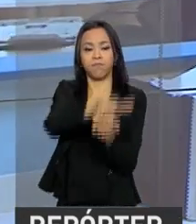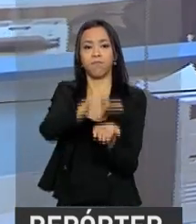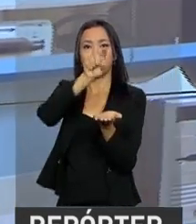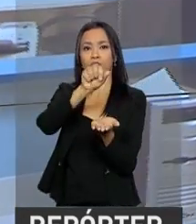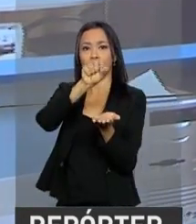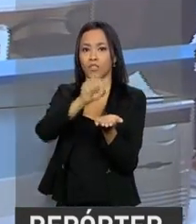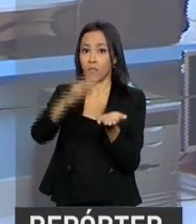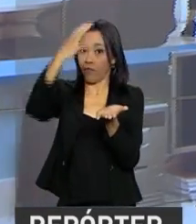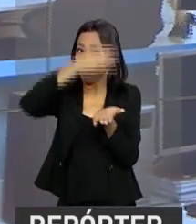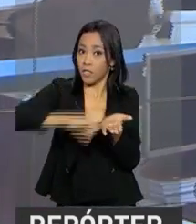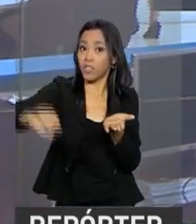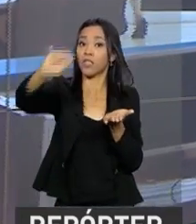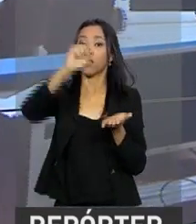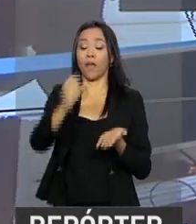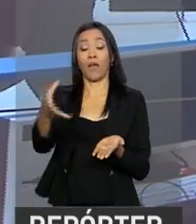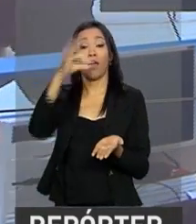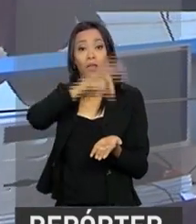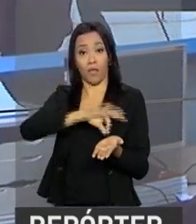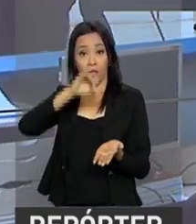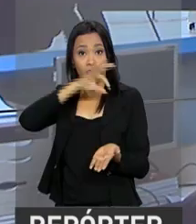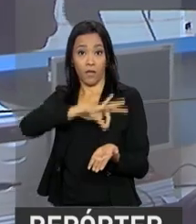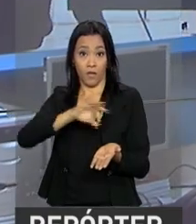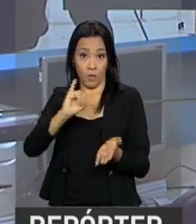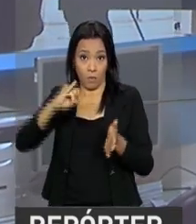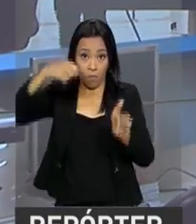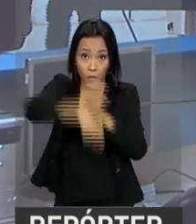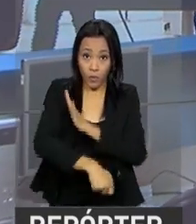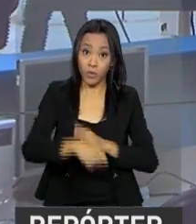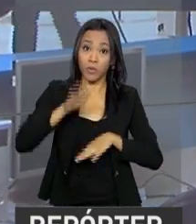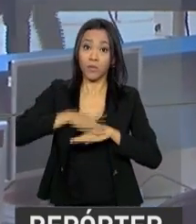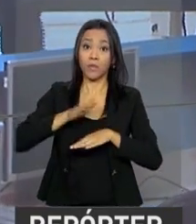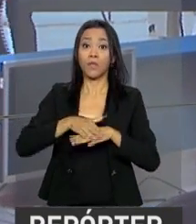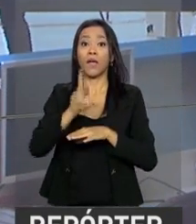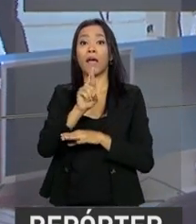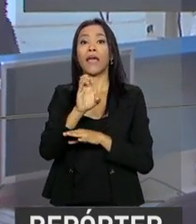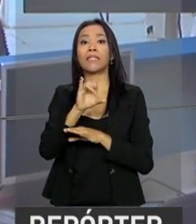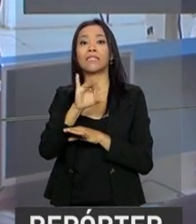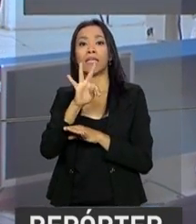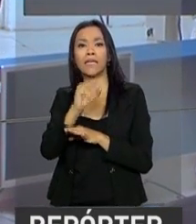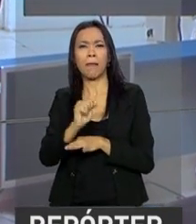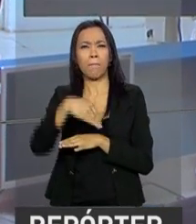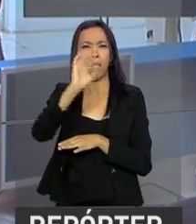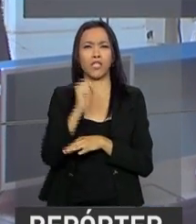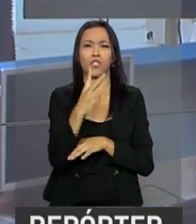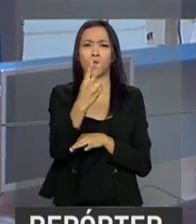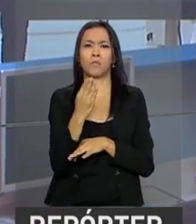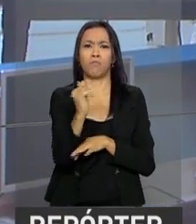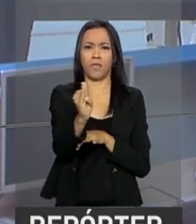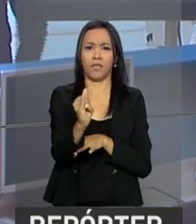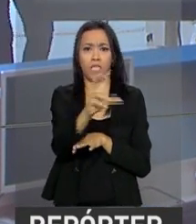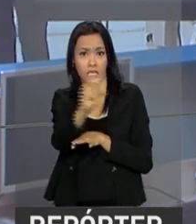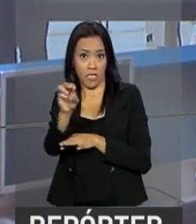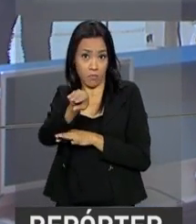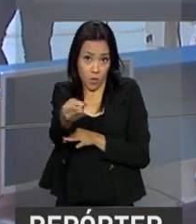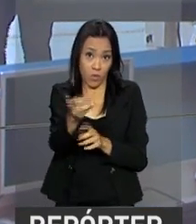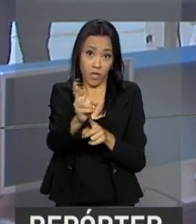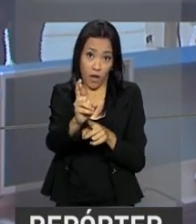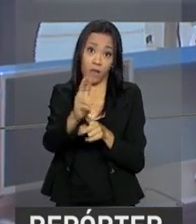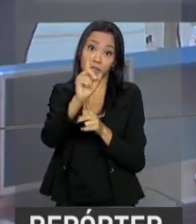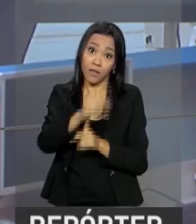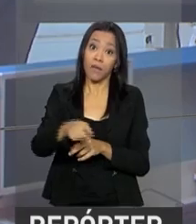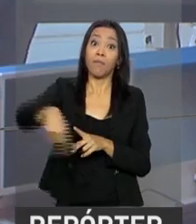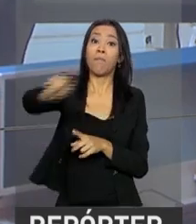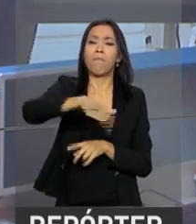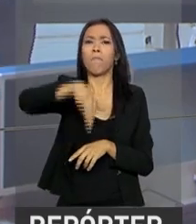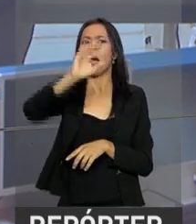de renda da pessoa física 2006 segundo a receita federal são mais de dois bilhões e meio de reais valor que contempla mais de